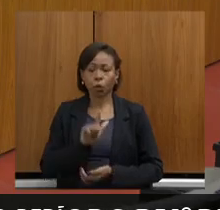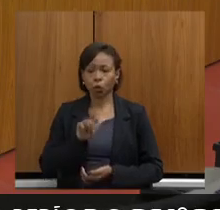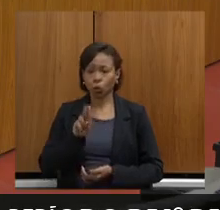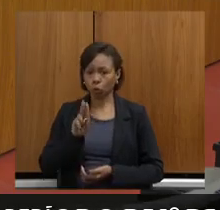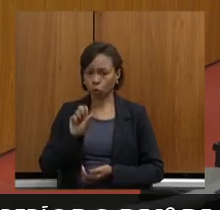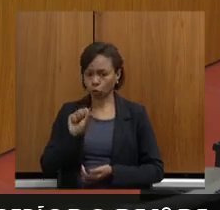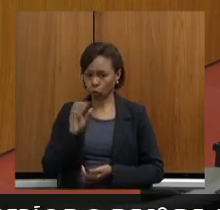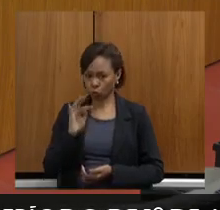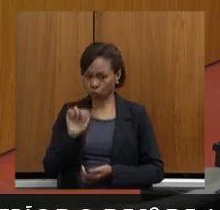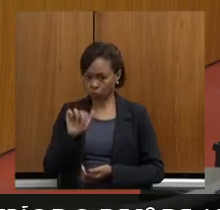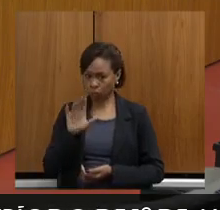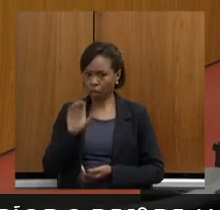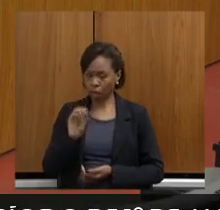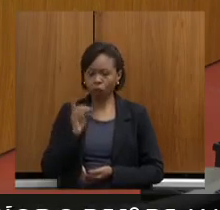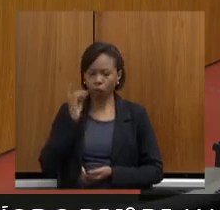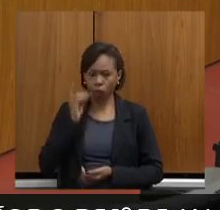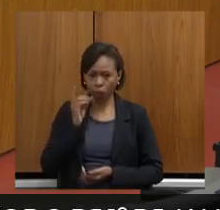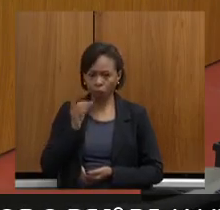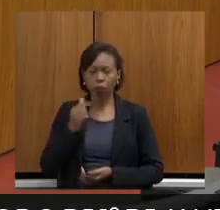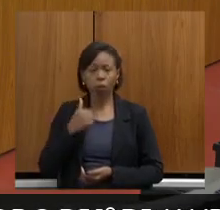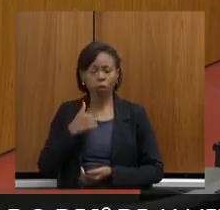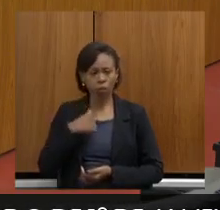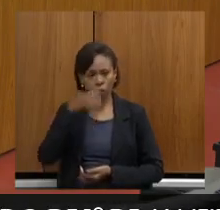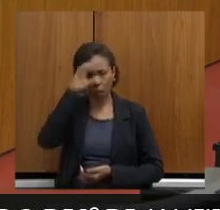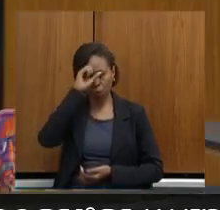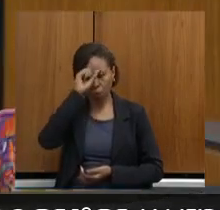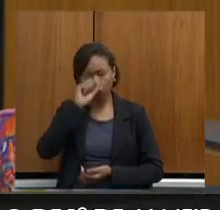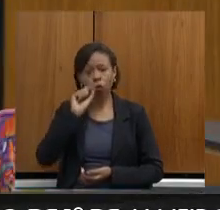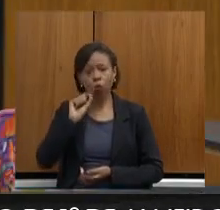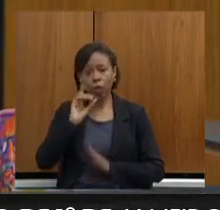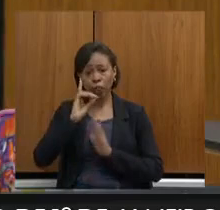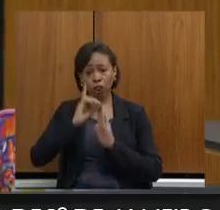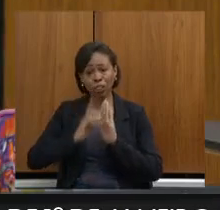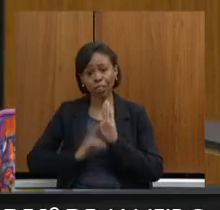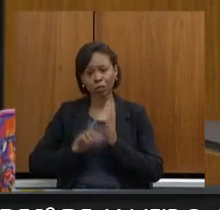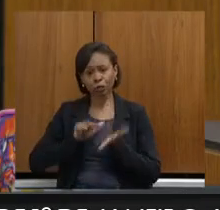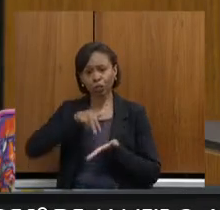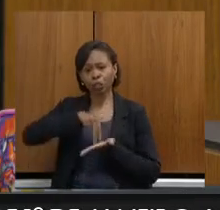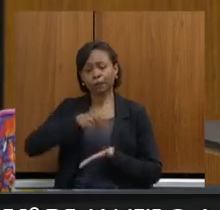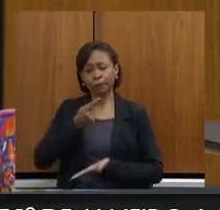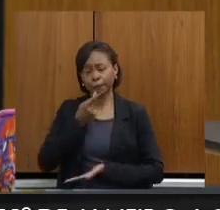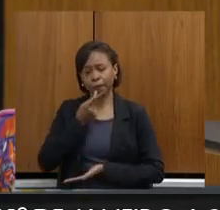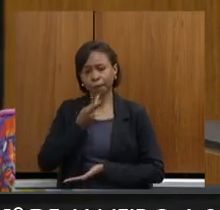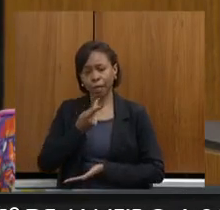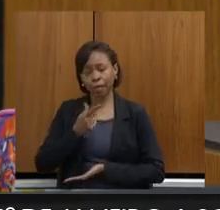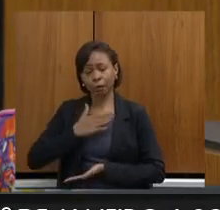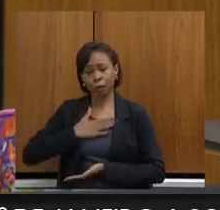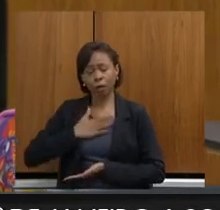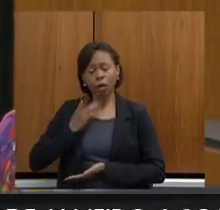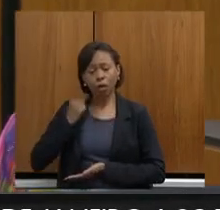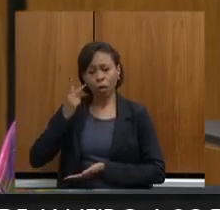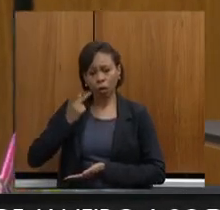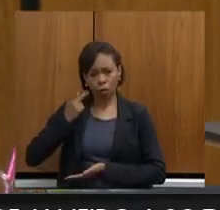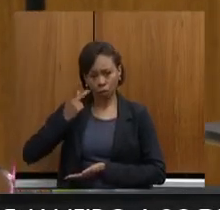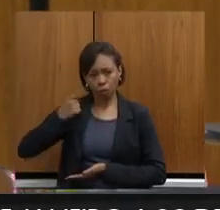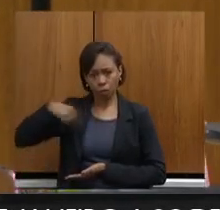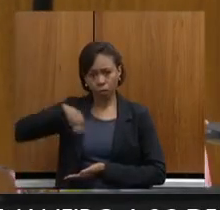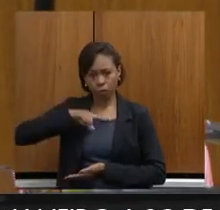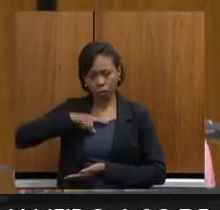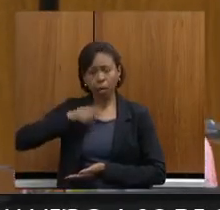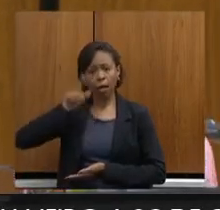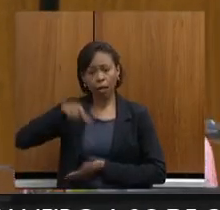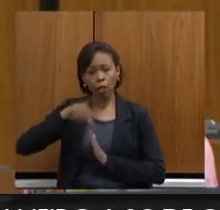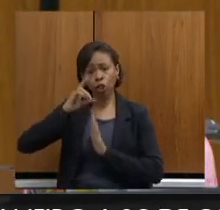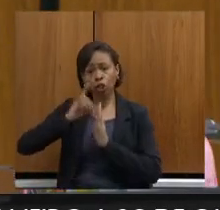onde as questões que eu aprendi aqui de fato o nosso direito de fala enquanto parlamentar é importante e é sagrado